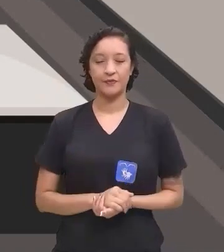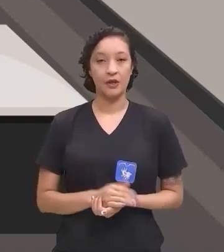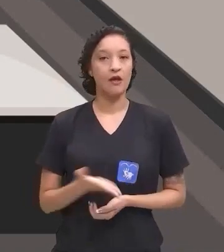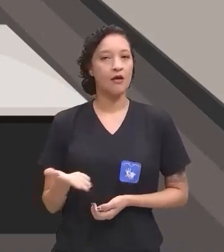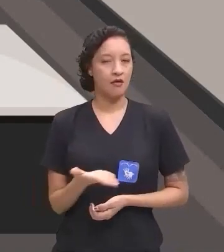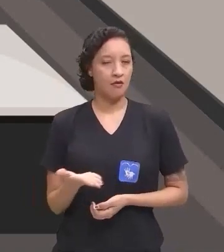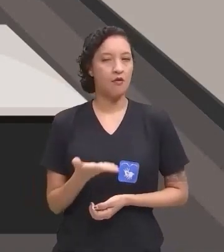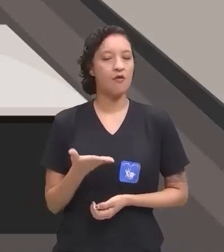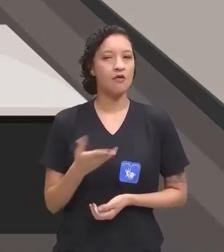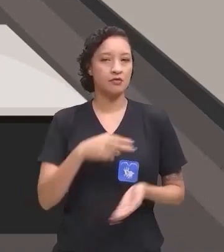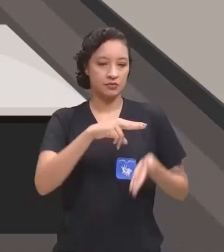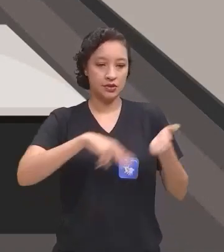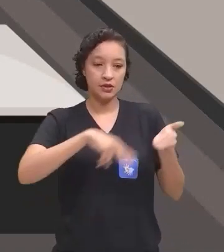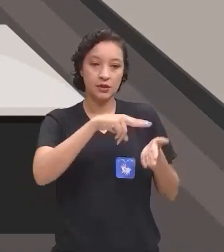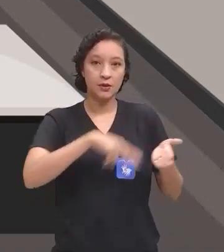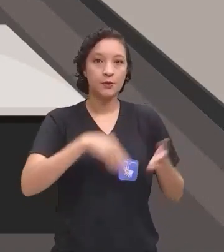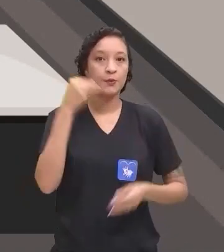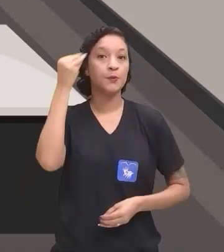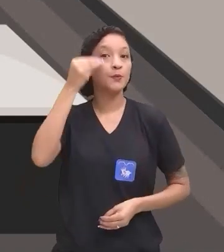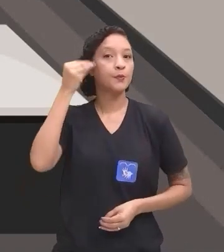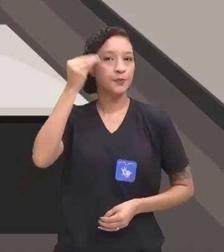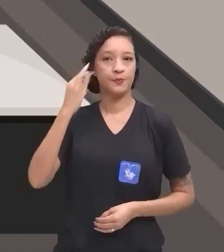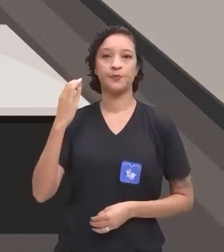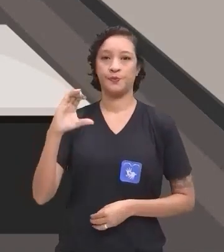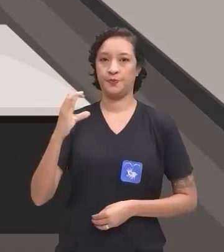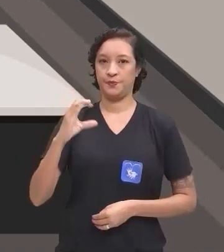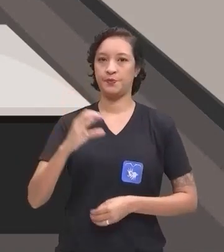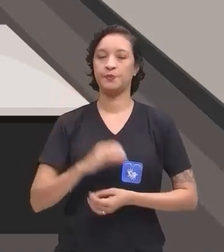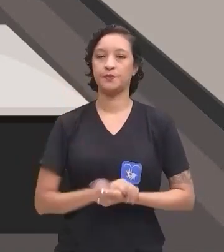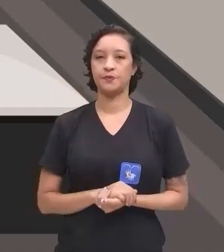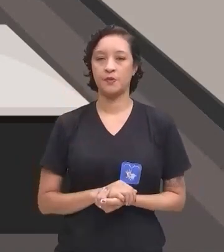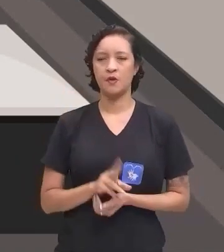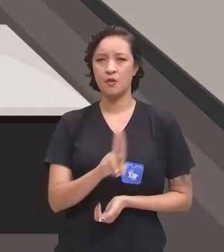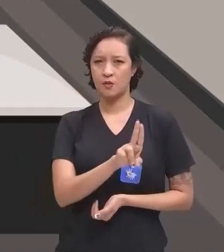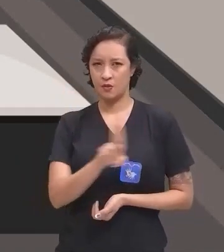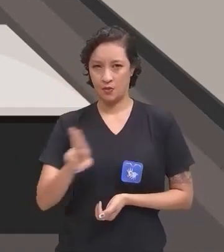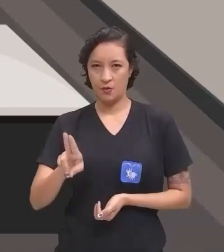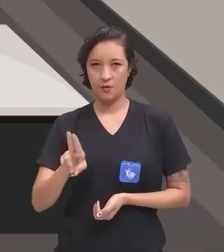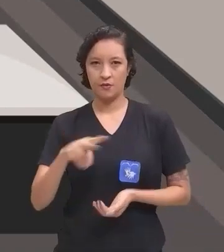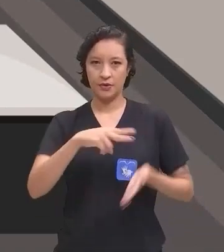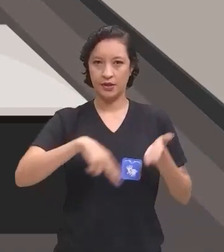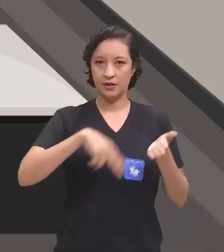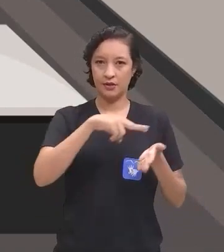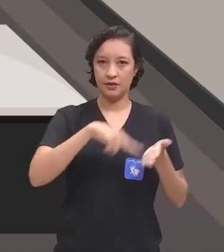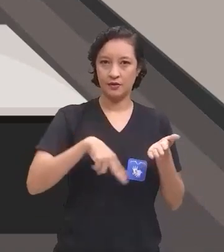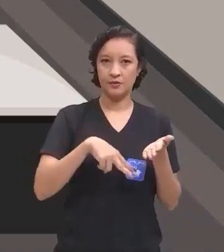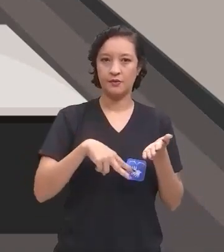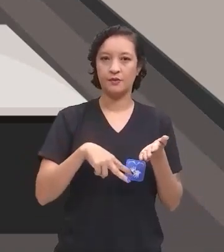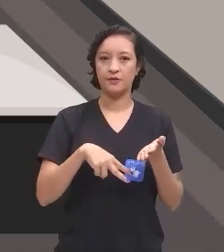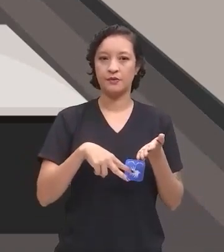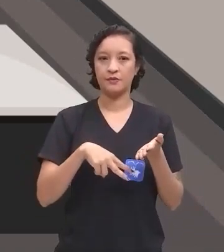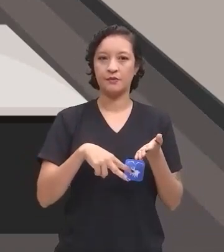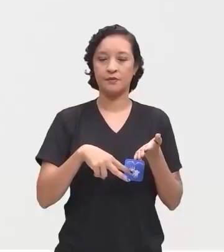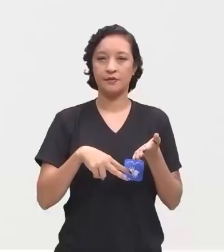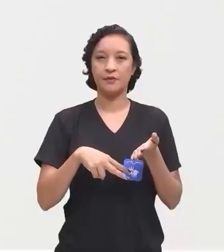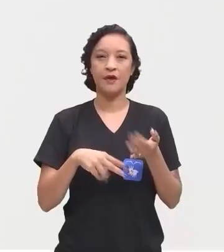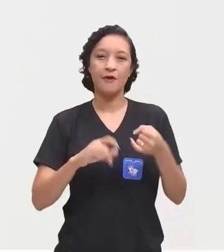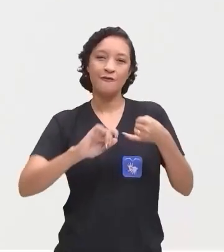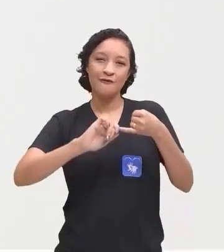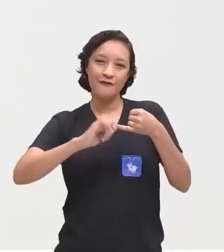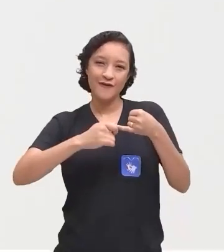a leitura de um experimento científico. O nome dessa nossa leitura é Plante um